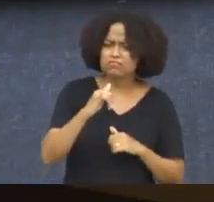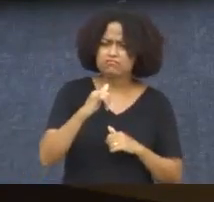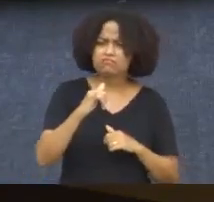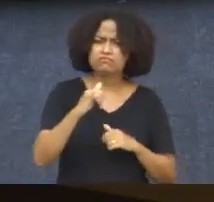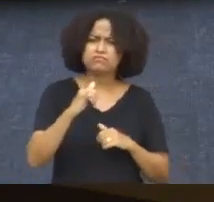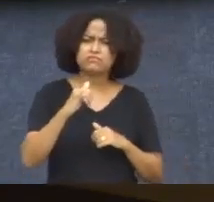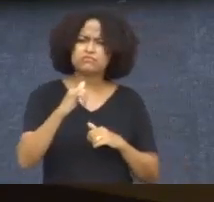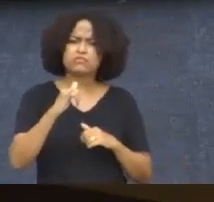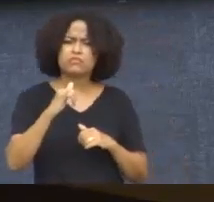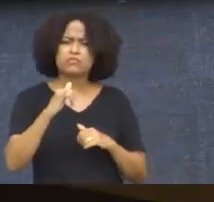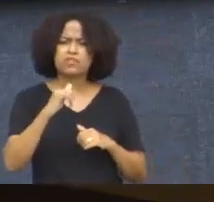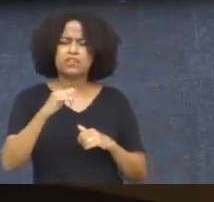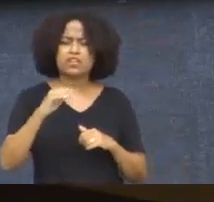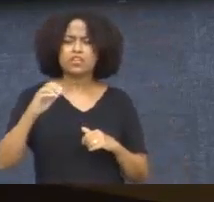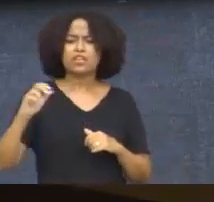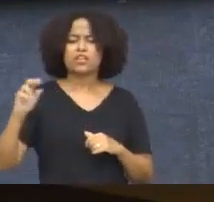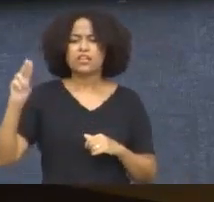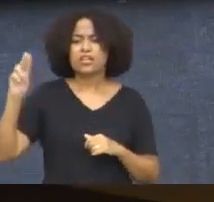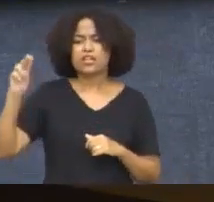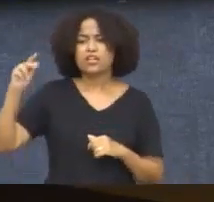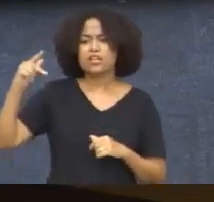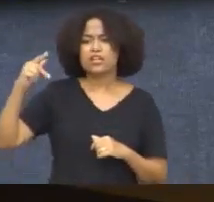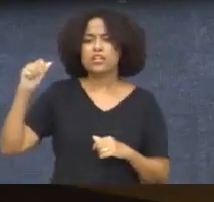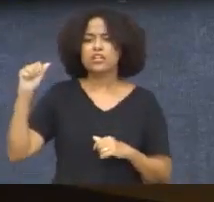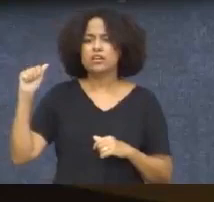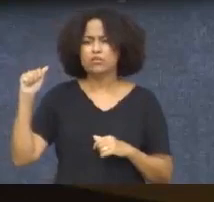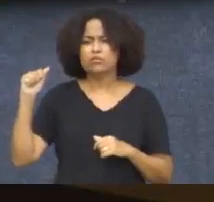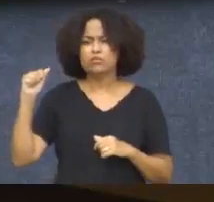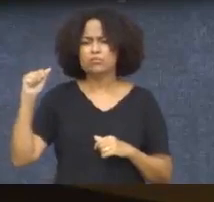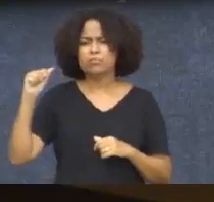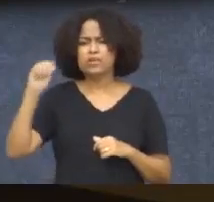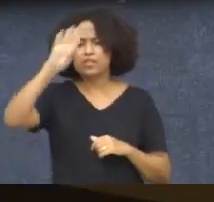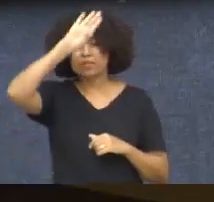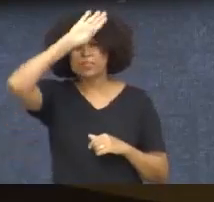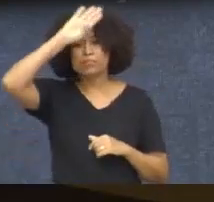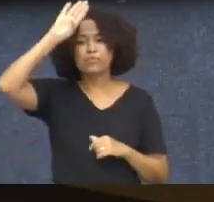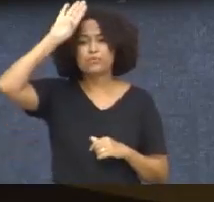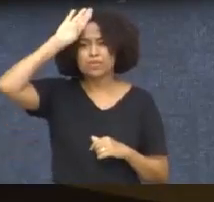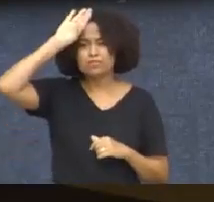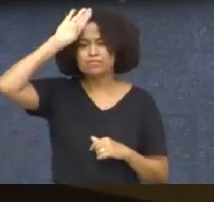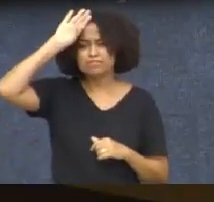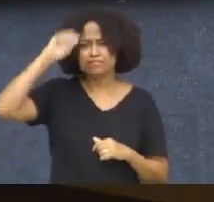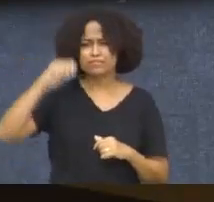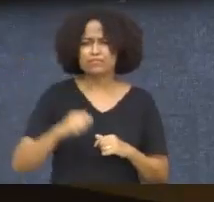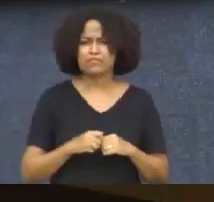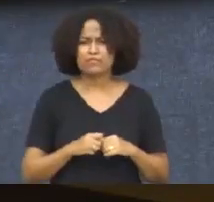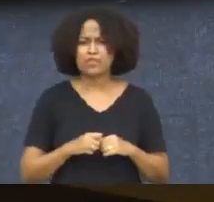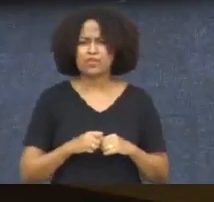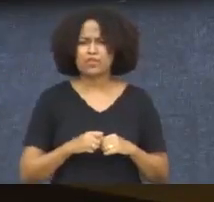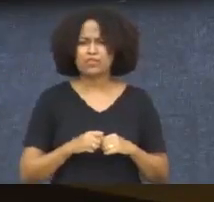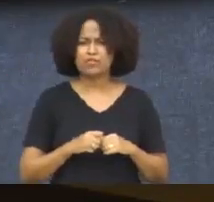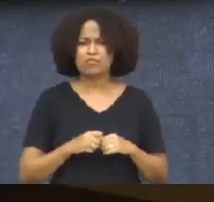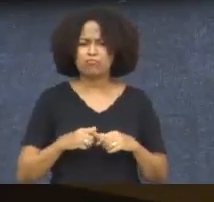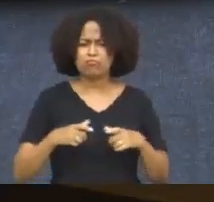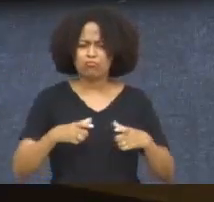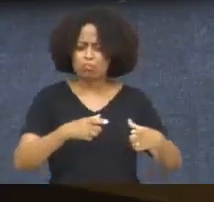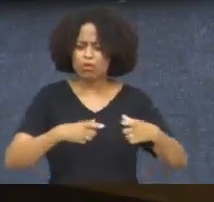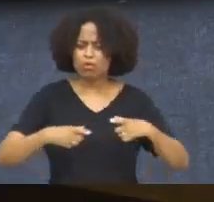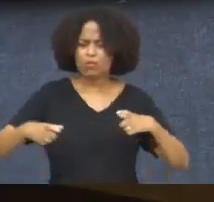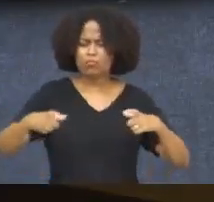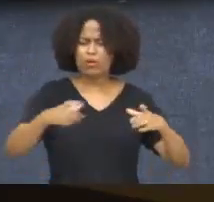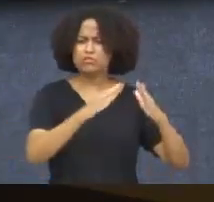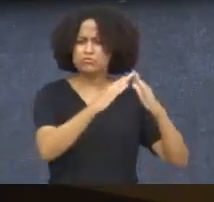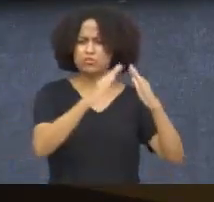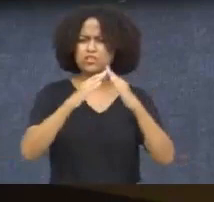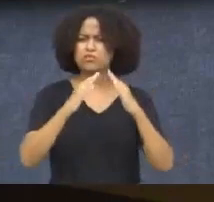região da Pampulha. Eu, por morar na região noroeste, boa parte dos moradores lá, eles